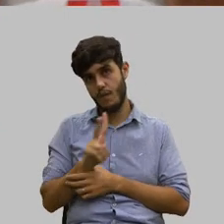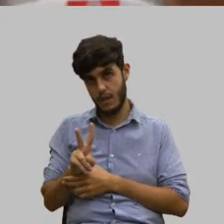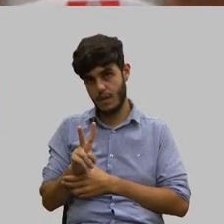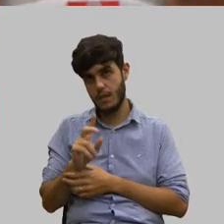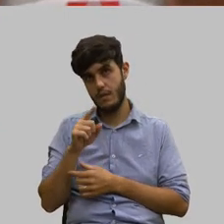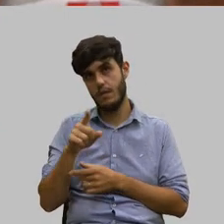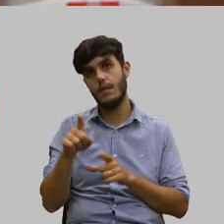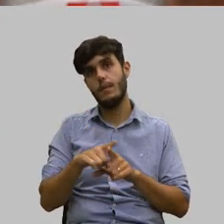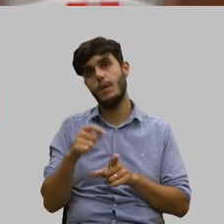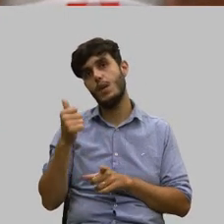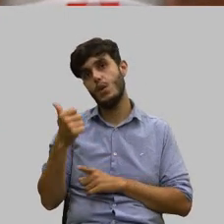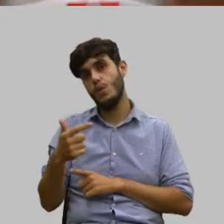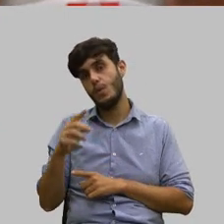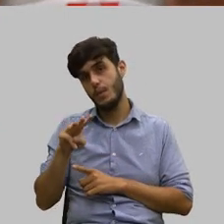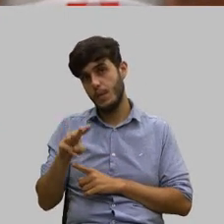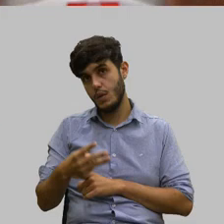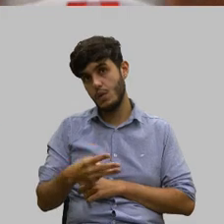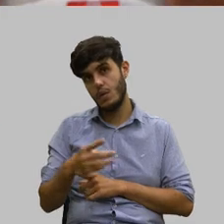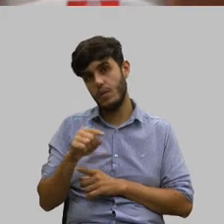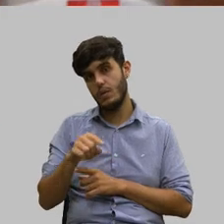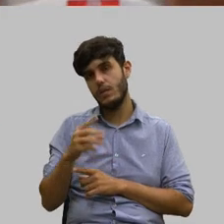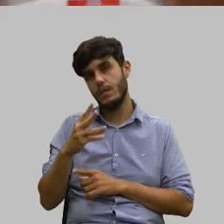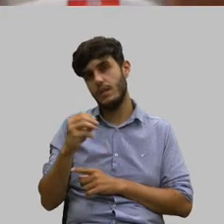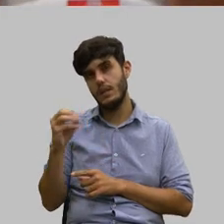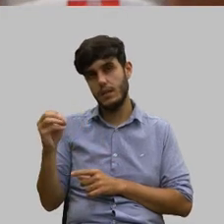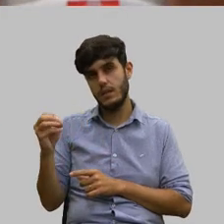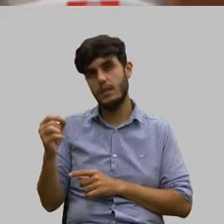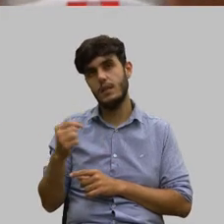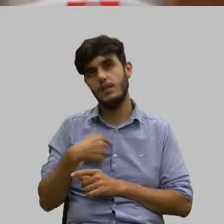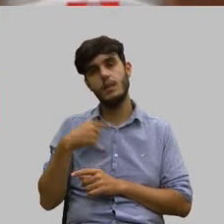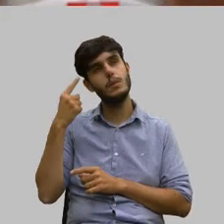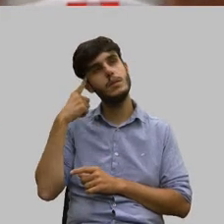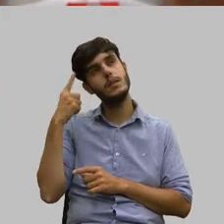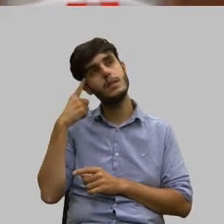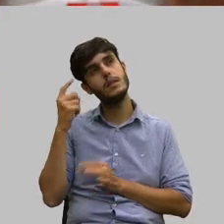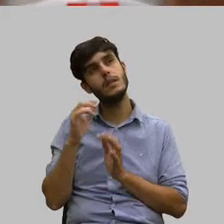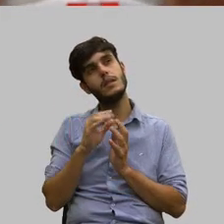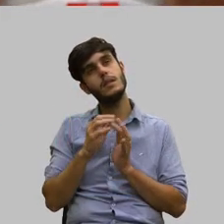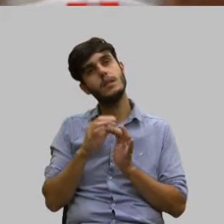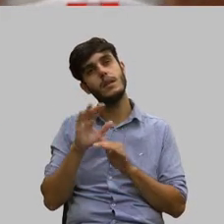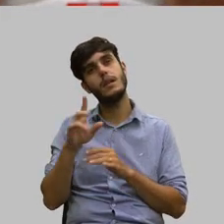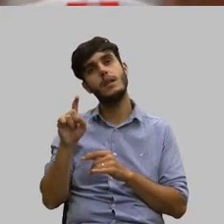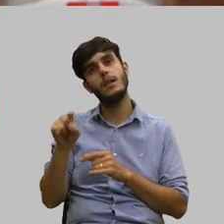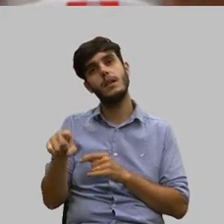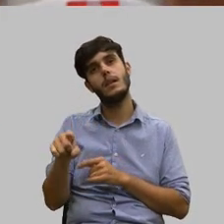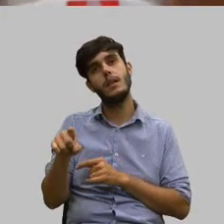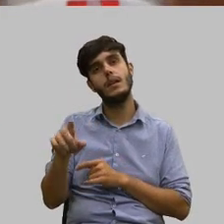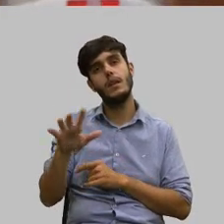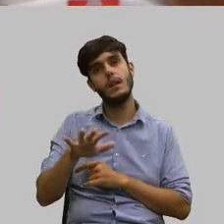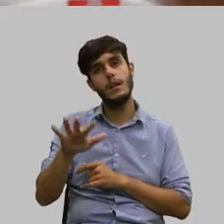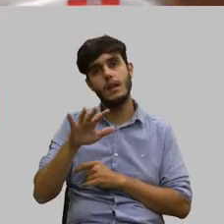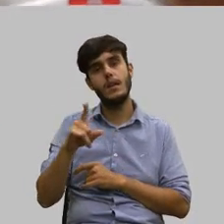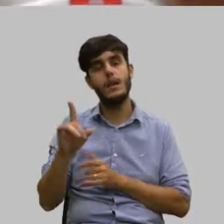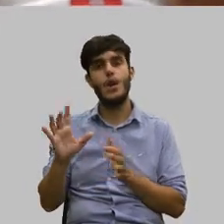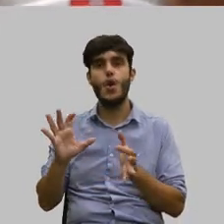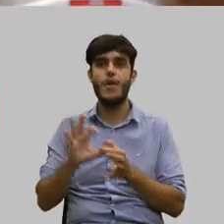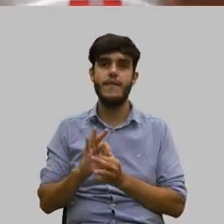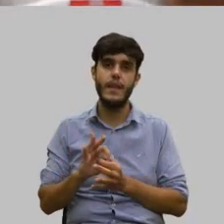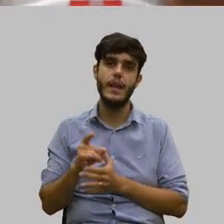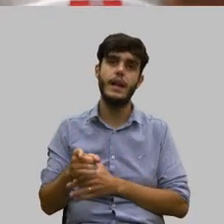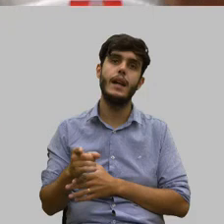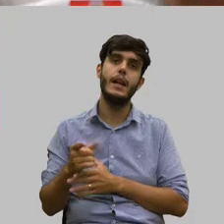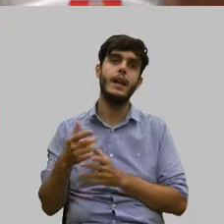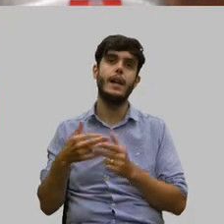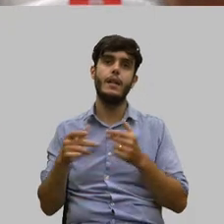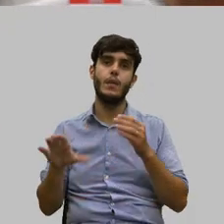de 12 milhões 300 se minha cabeça aqui não tá aproximados o os outros foi de convênio de emendas